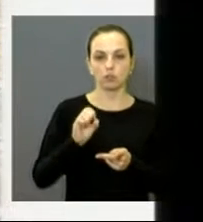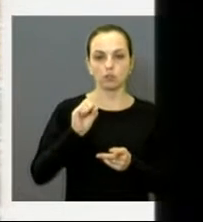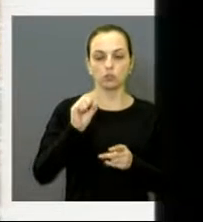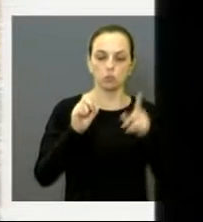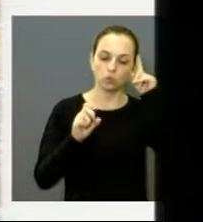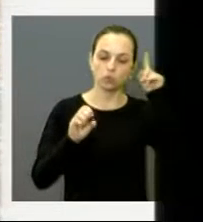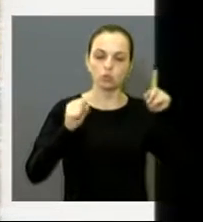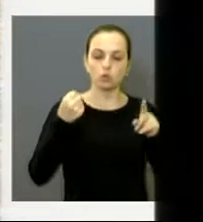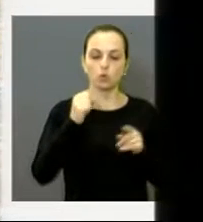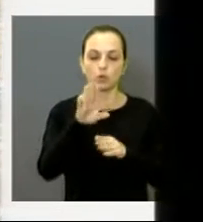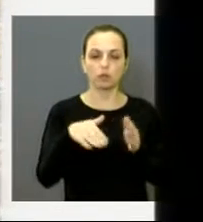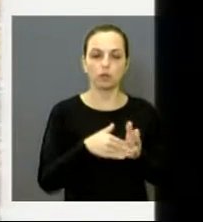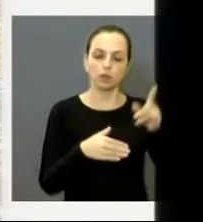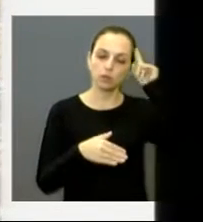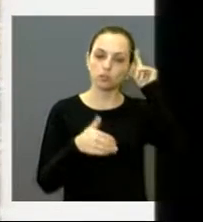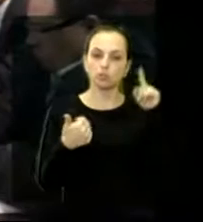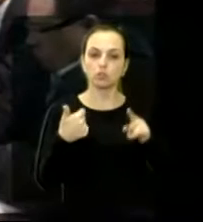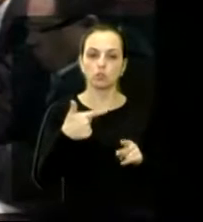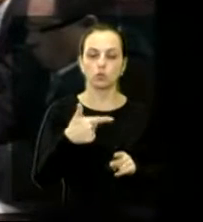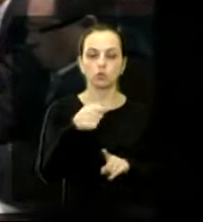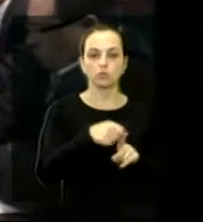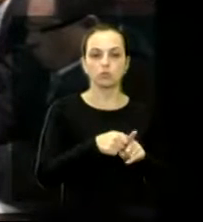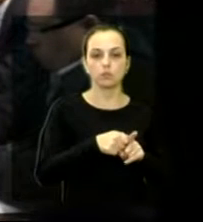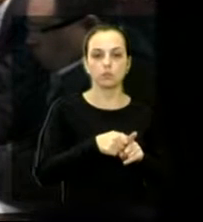dia 12 de janeiro.